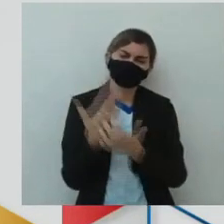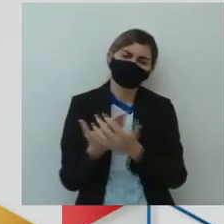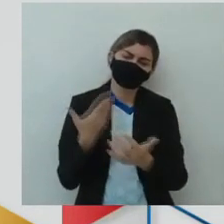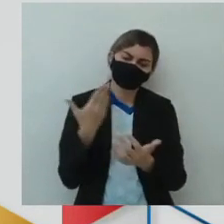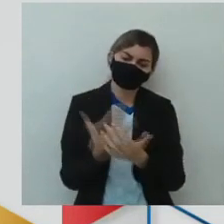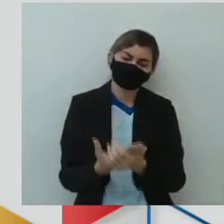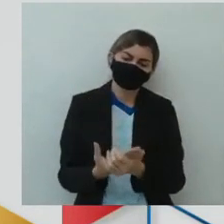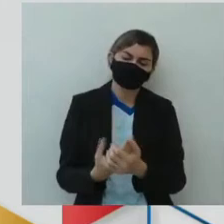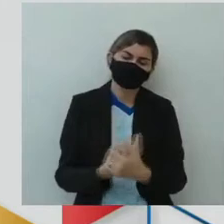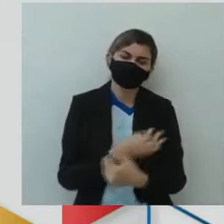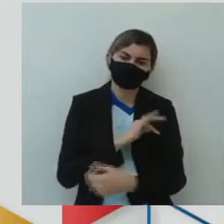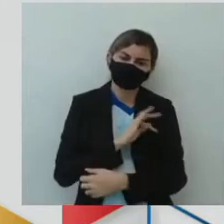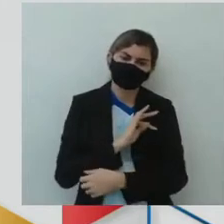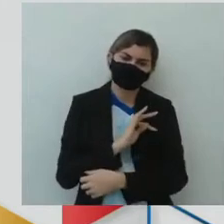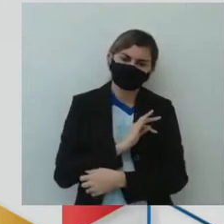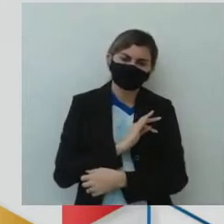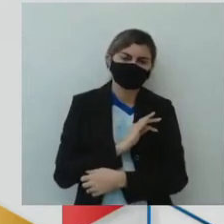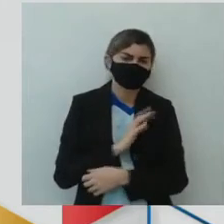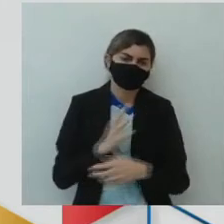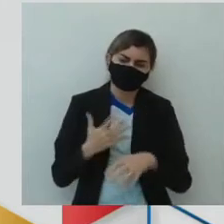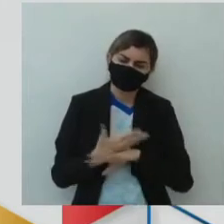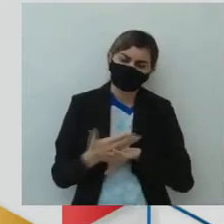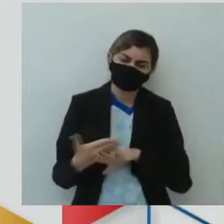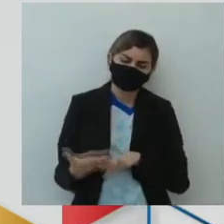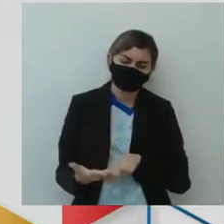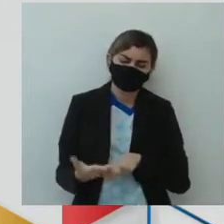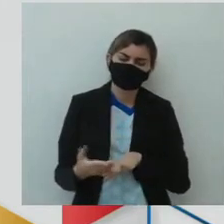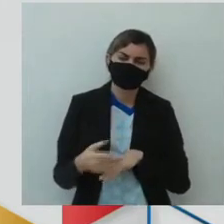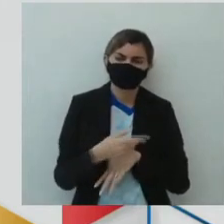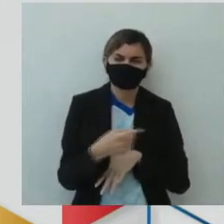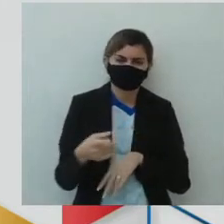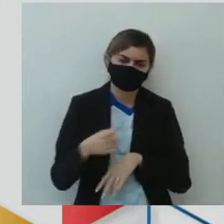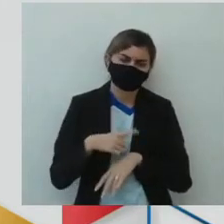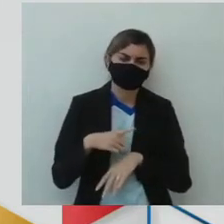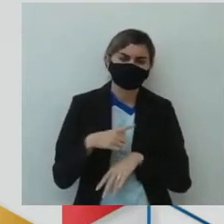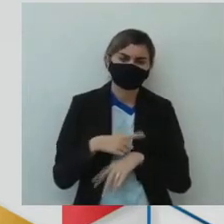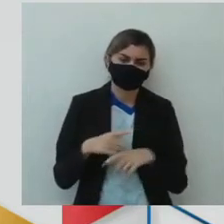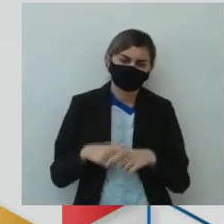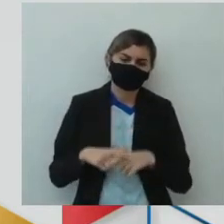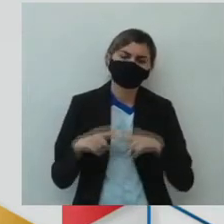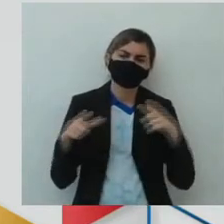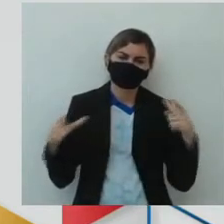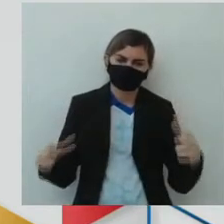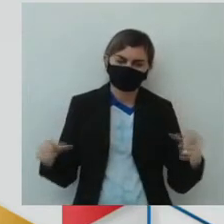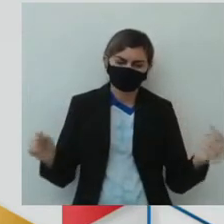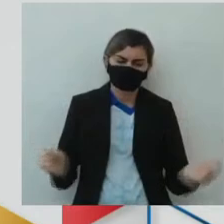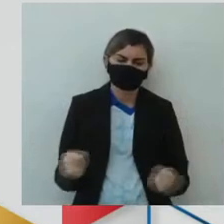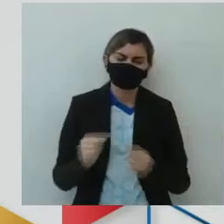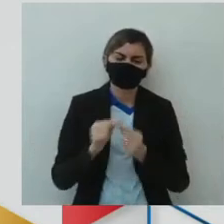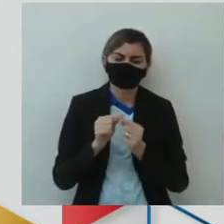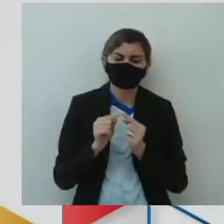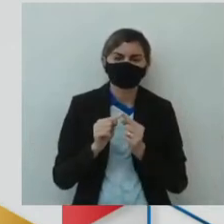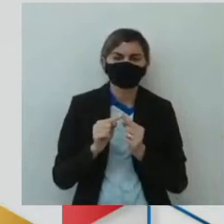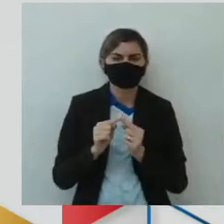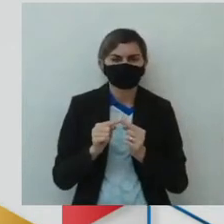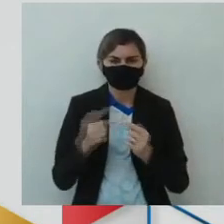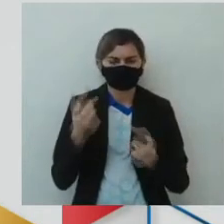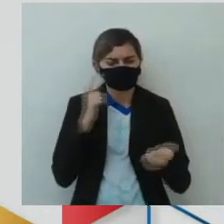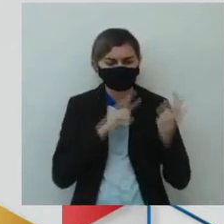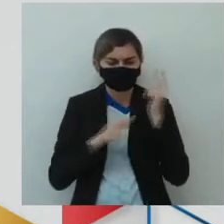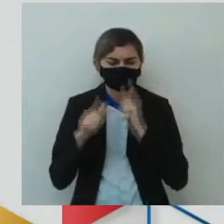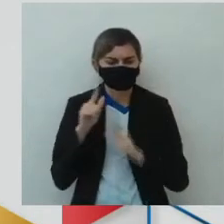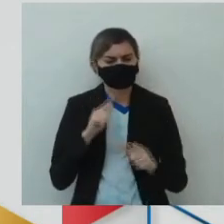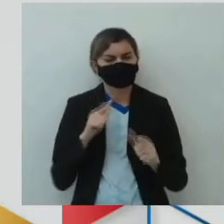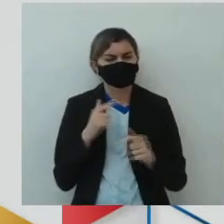estudo as técnicas e hábitos que tiveram maior o maior impacto nos